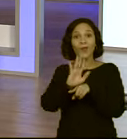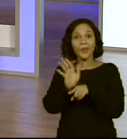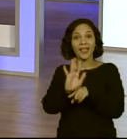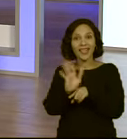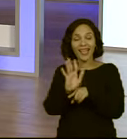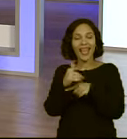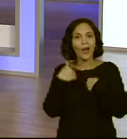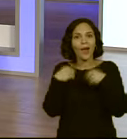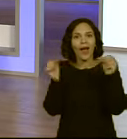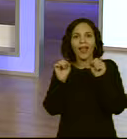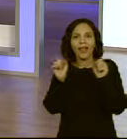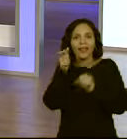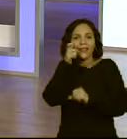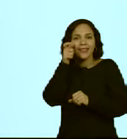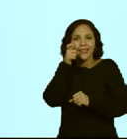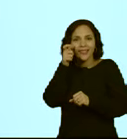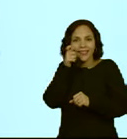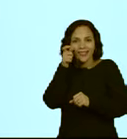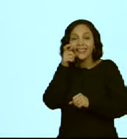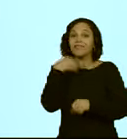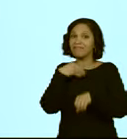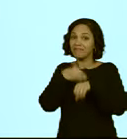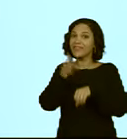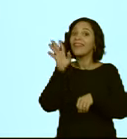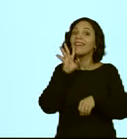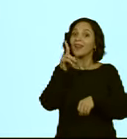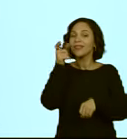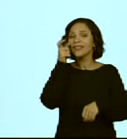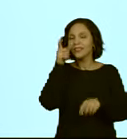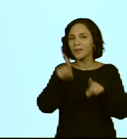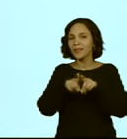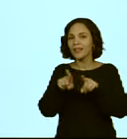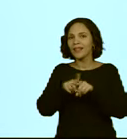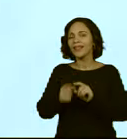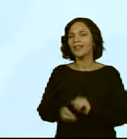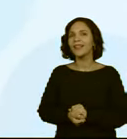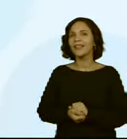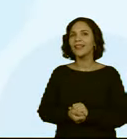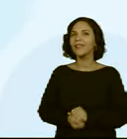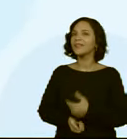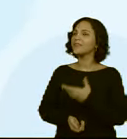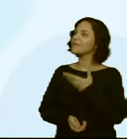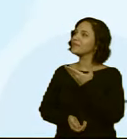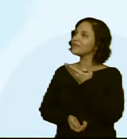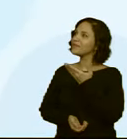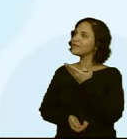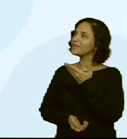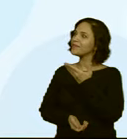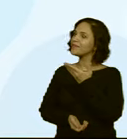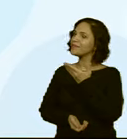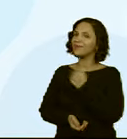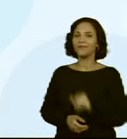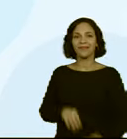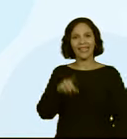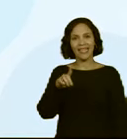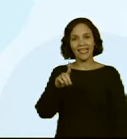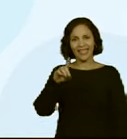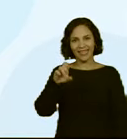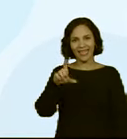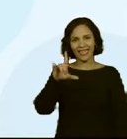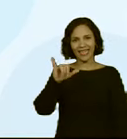de um filme que eu adorei a cystic recomendo que é Delírios de Consumo de Becky Bloom